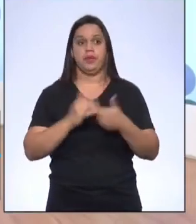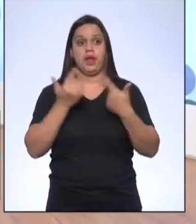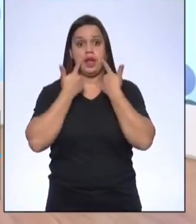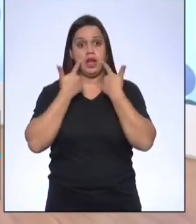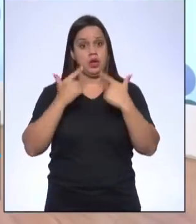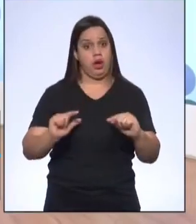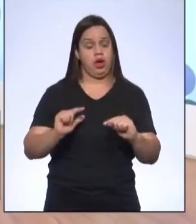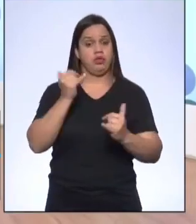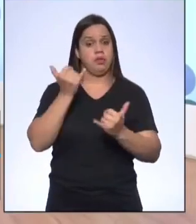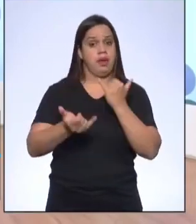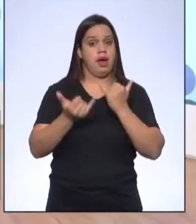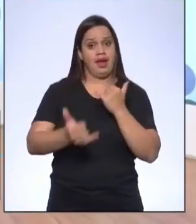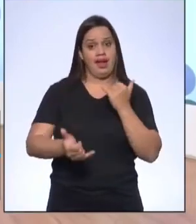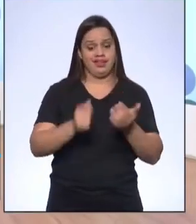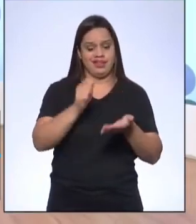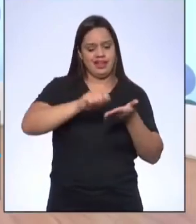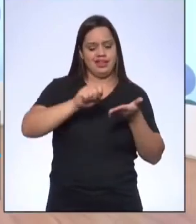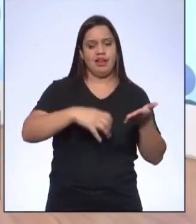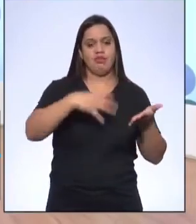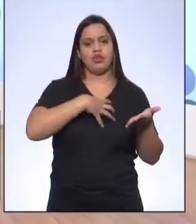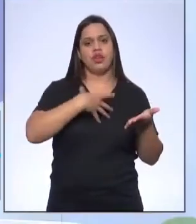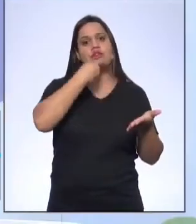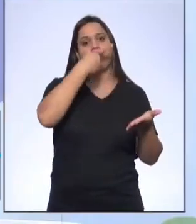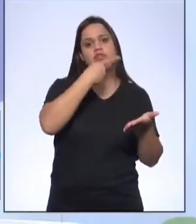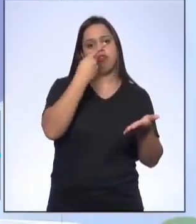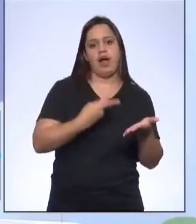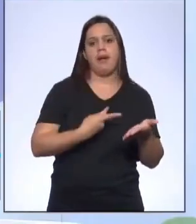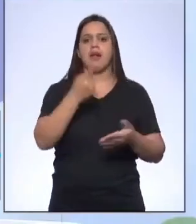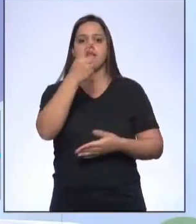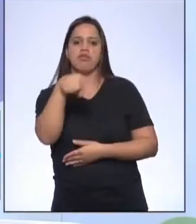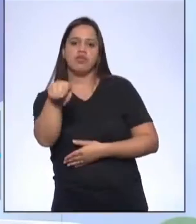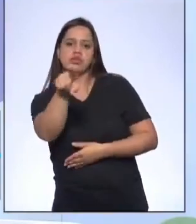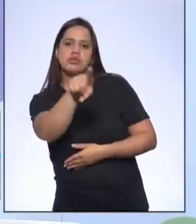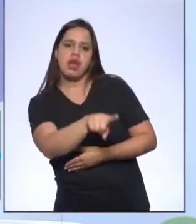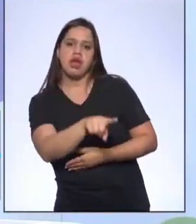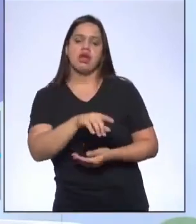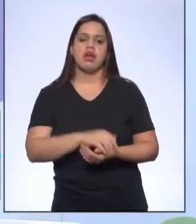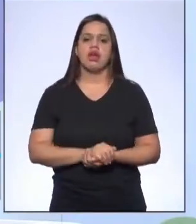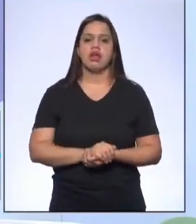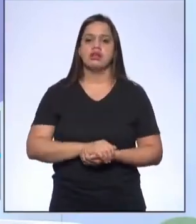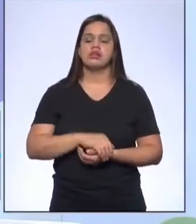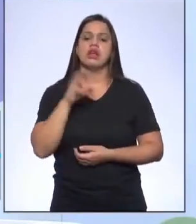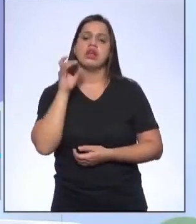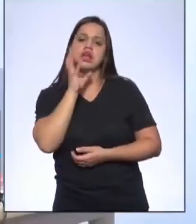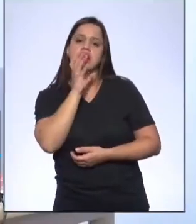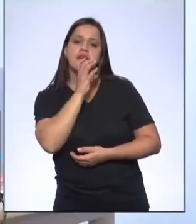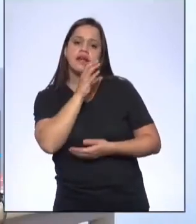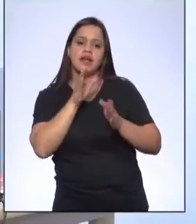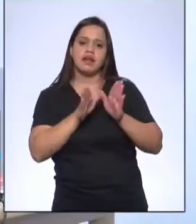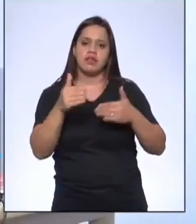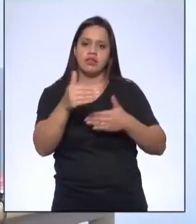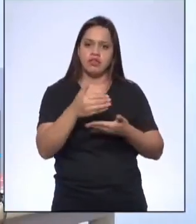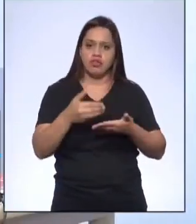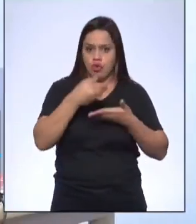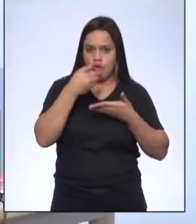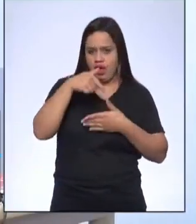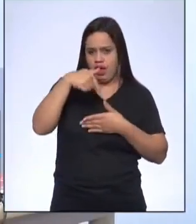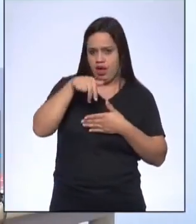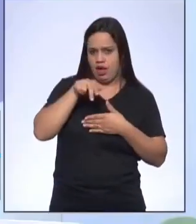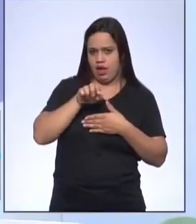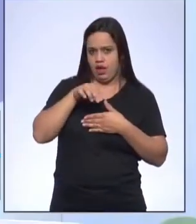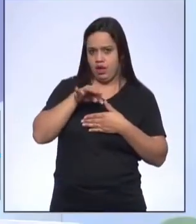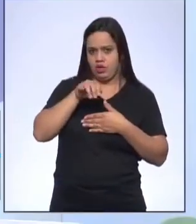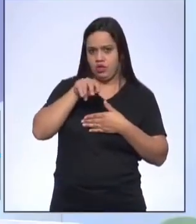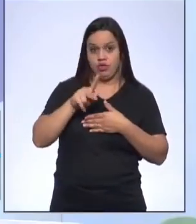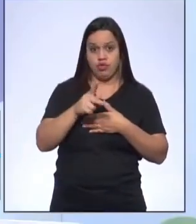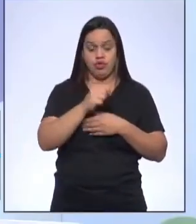parece que ele escreve como ele fala, né? Para vocês, quentinha. Na que eu li, né? Exatamente, que é o